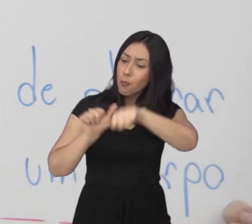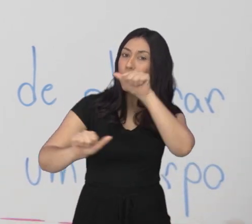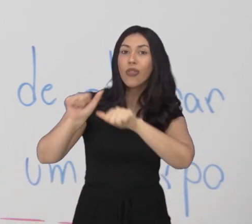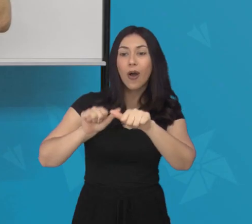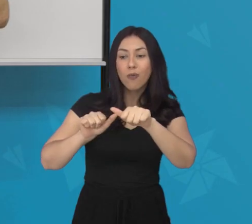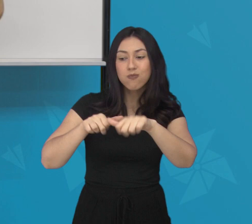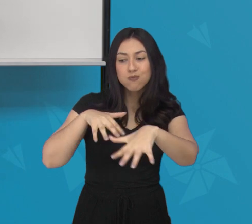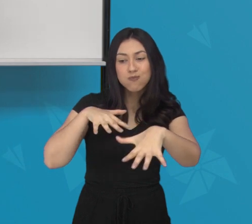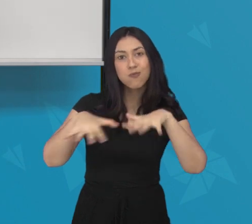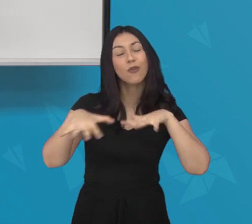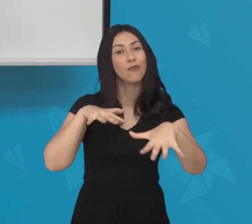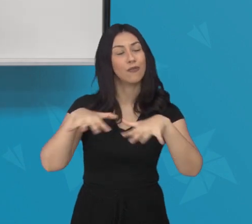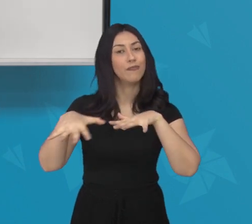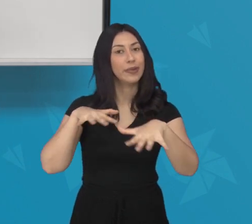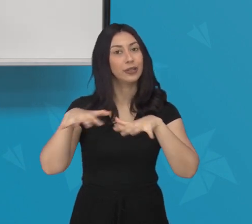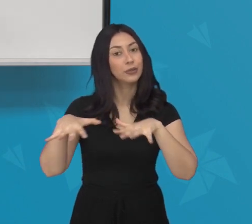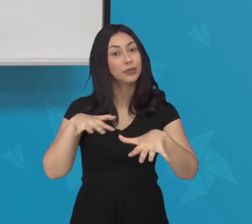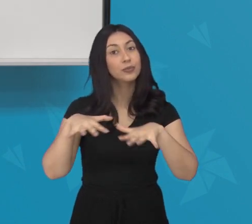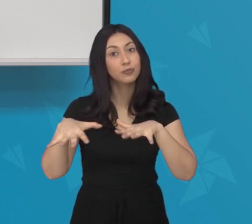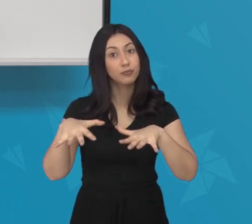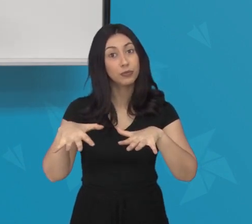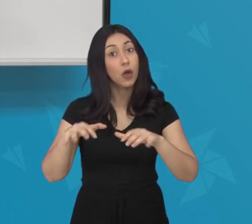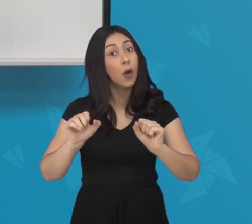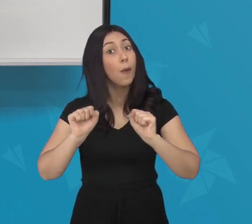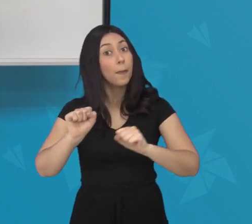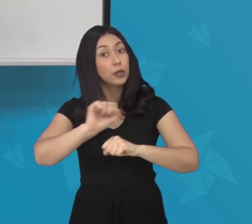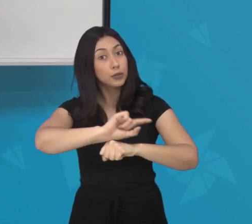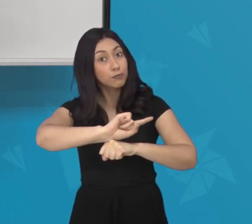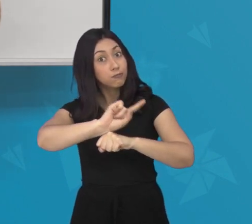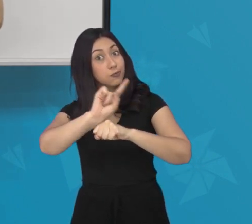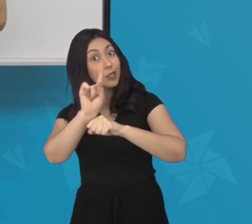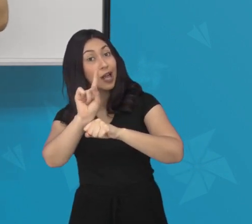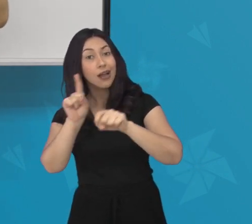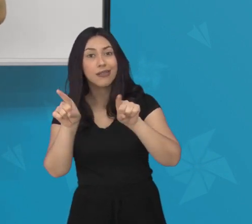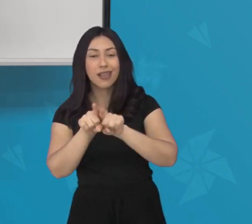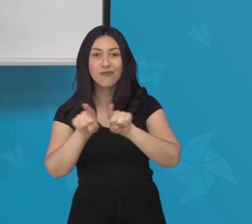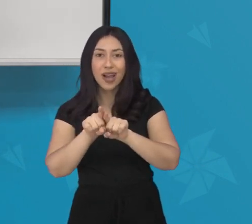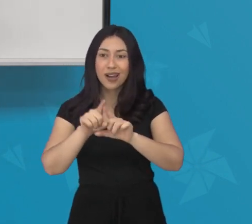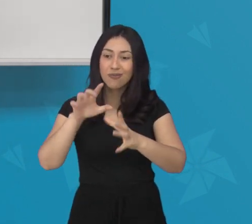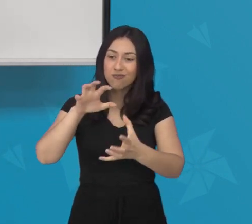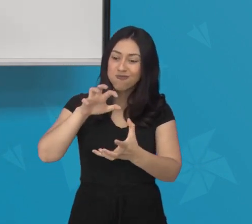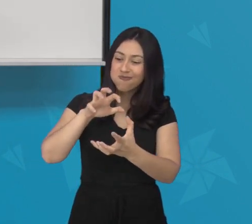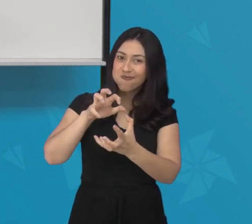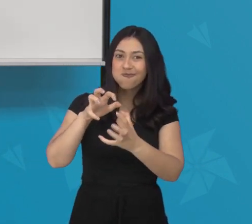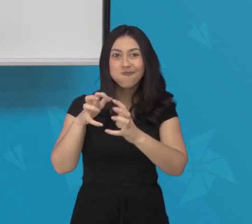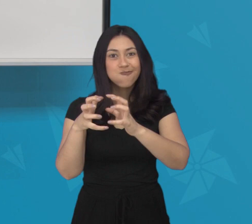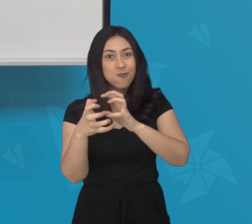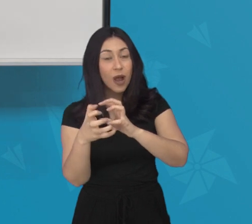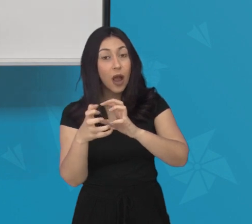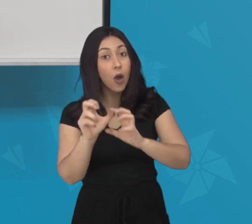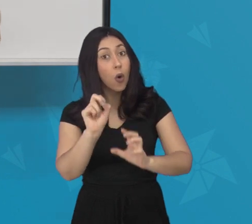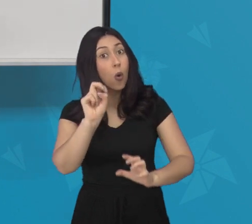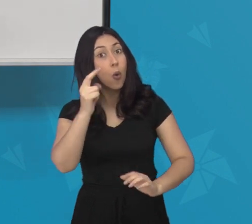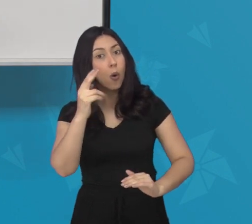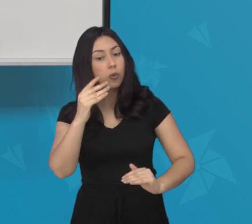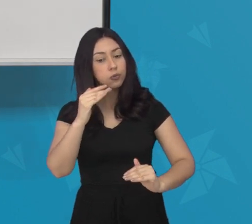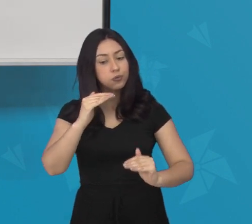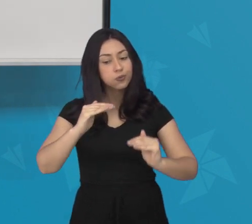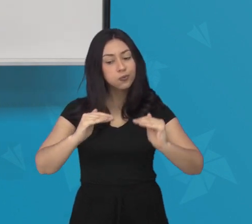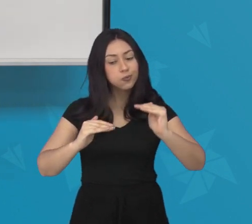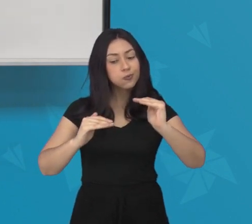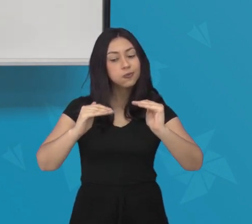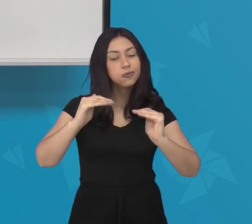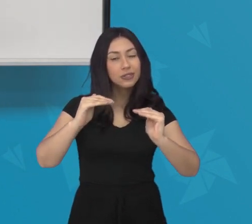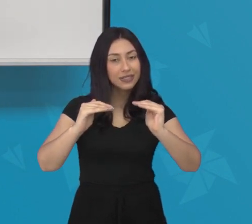um corpo. A força acelera, deforma ou equilibra os corpos. O conceito de acelerar